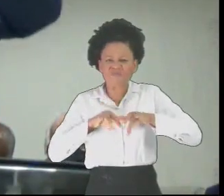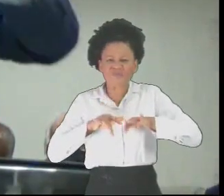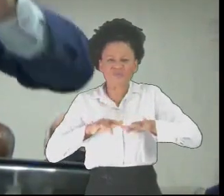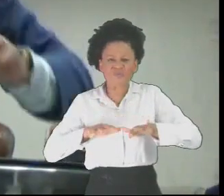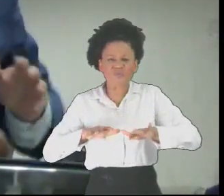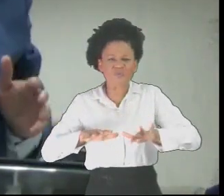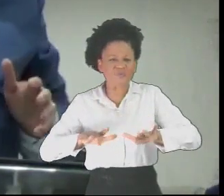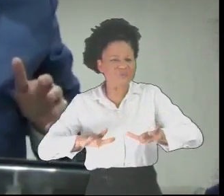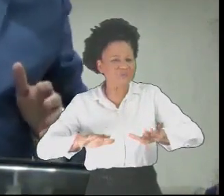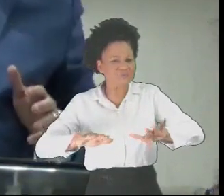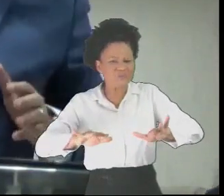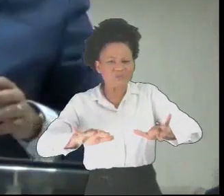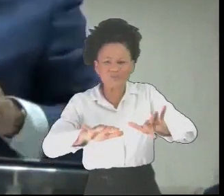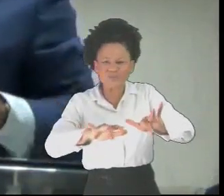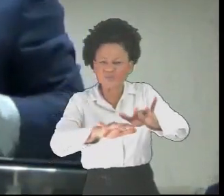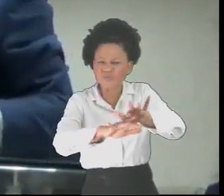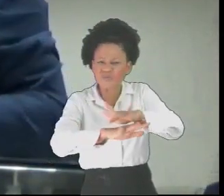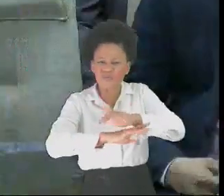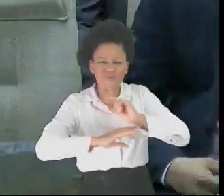alastre.